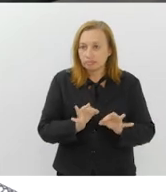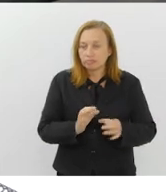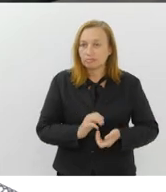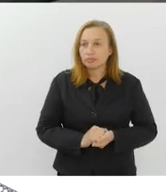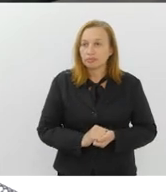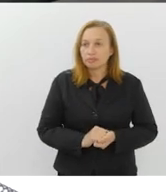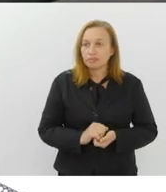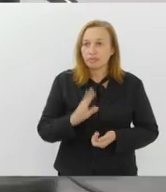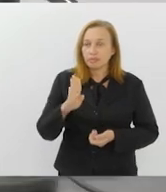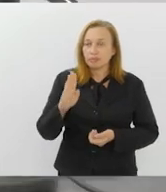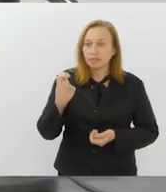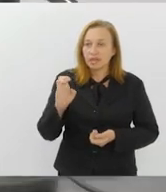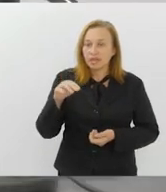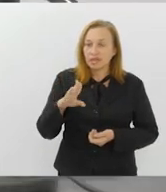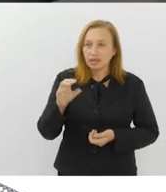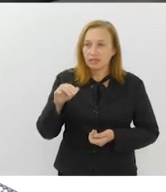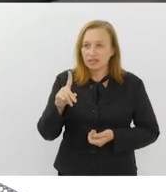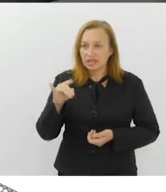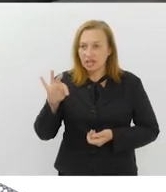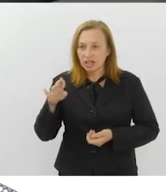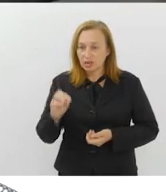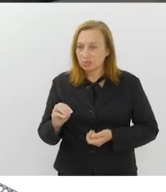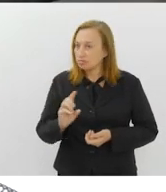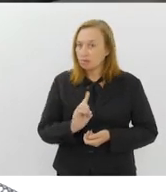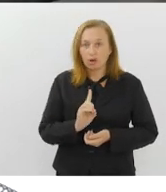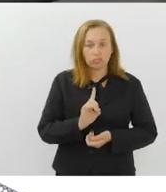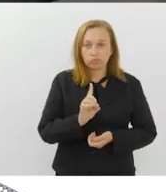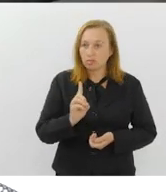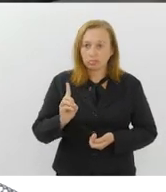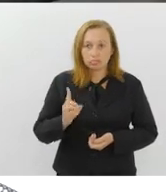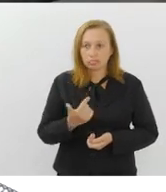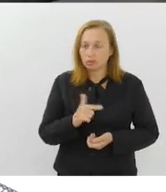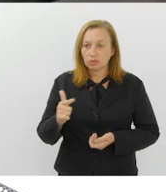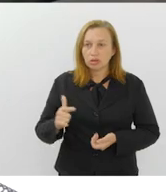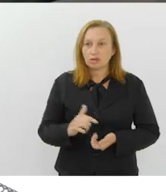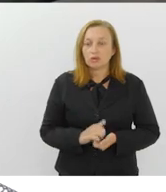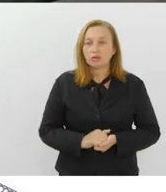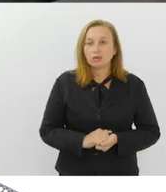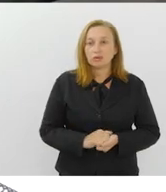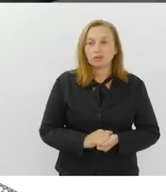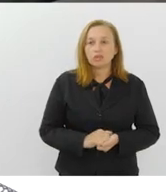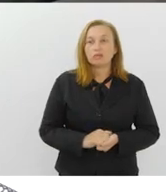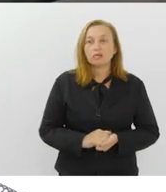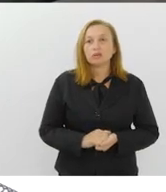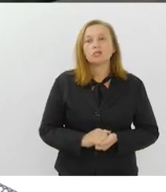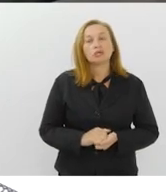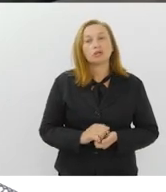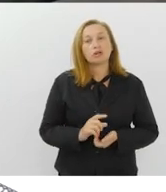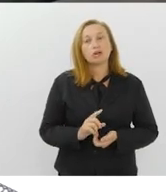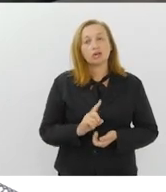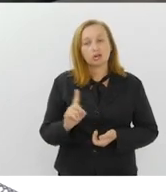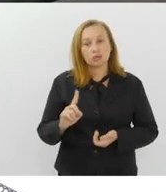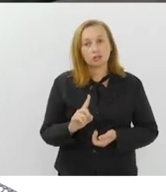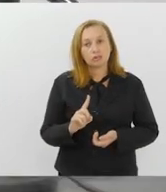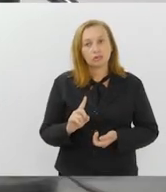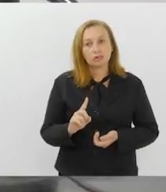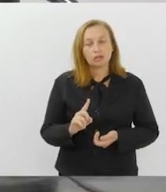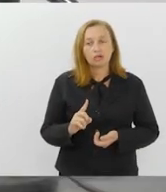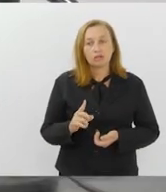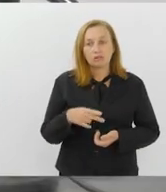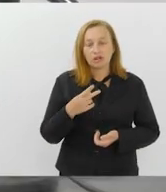Beneficiários? É. Não. Não, não tem. Falando em nome das minhas operadoras.